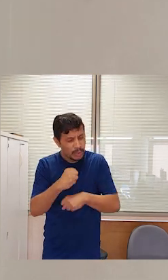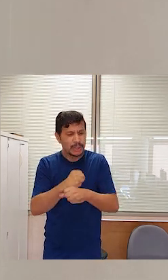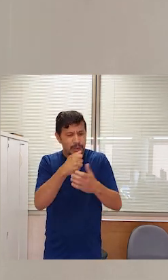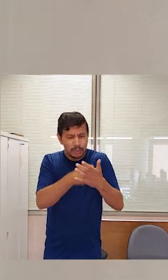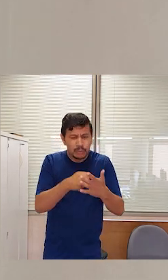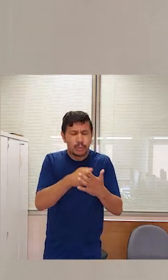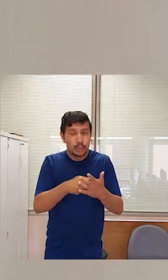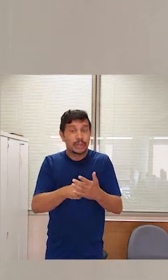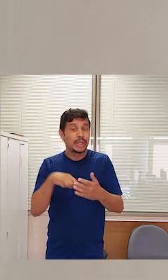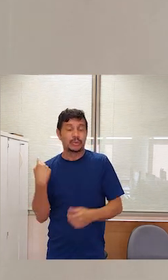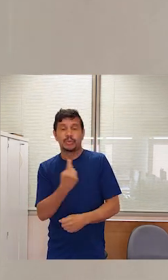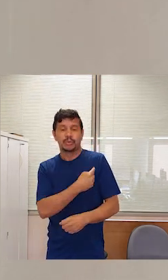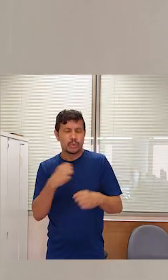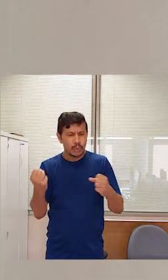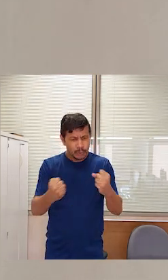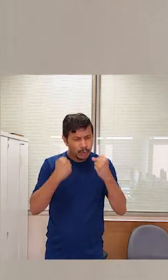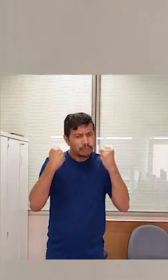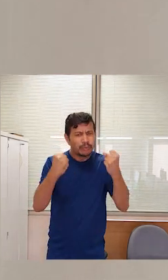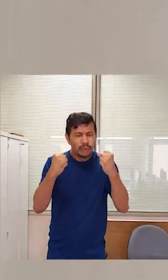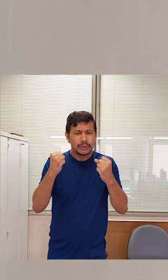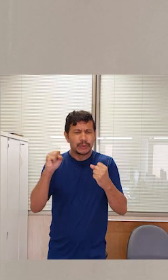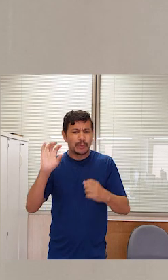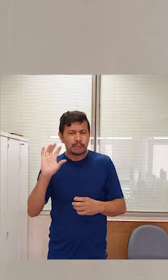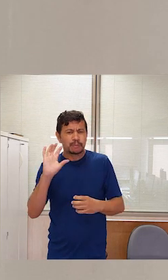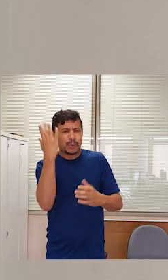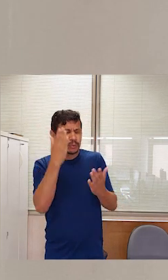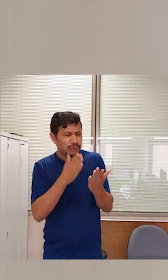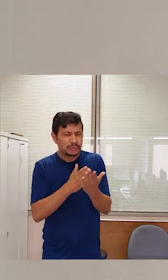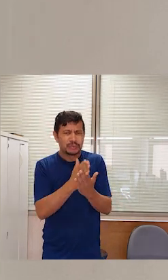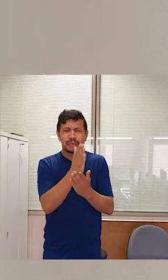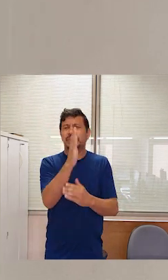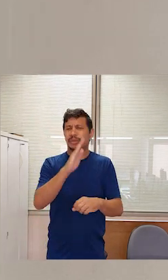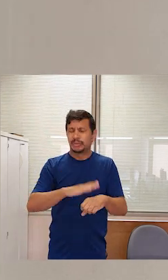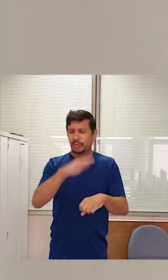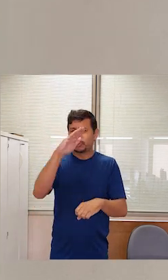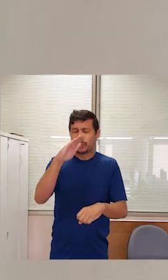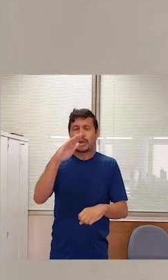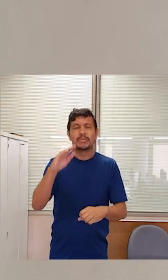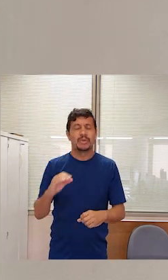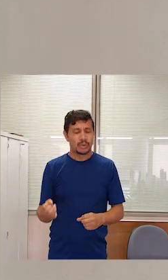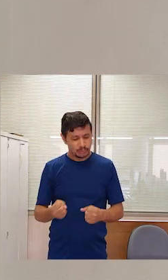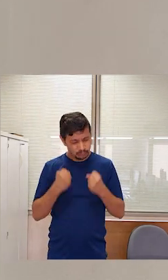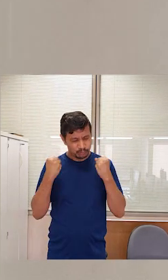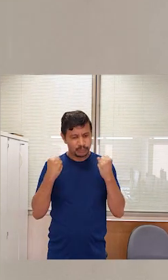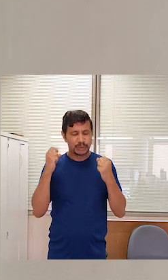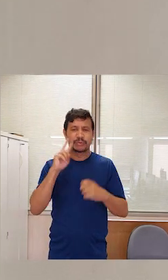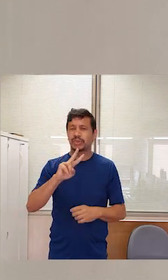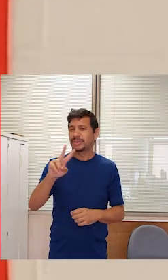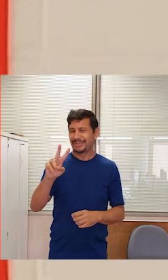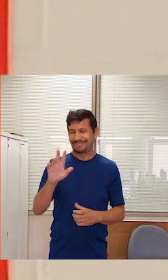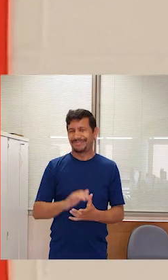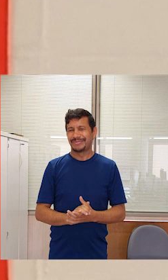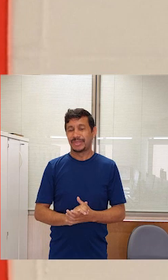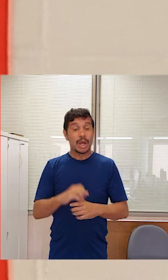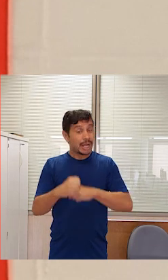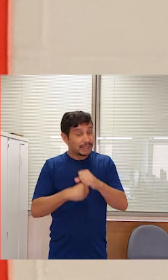a nossa categoria, a força metalúrgica, conseguimos esse grande aumento, numa campanha salarial vitoriosa.